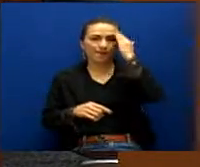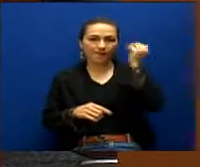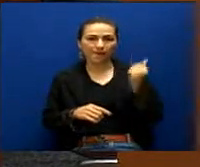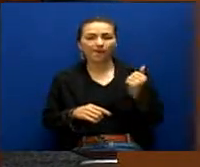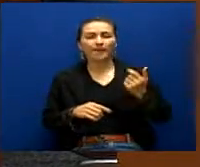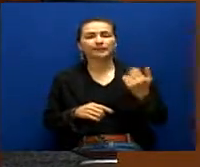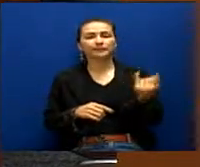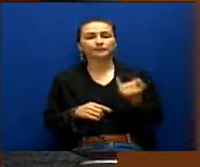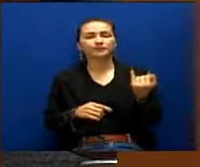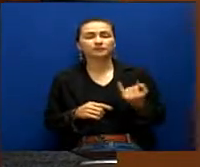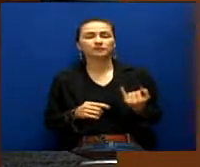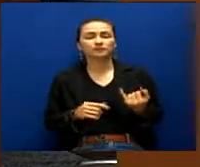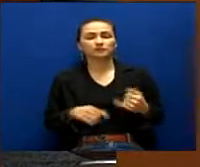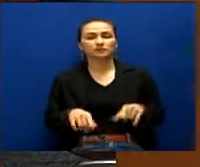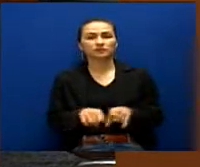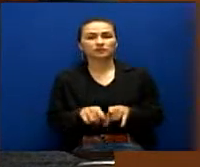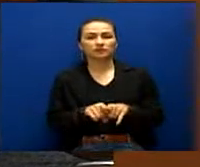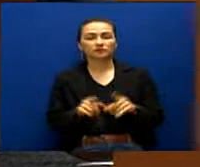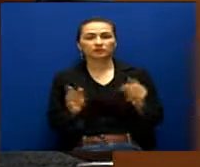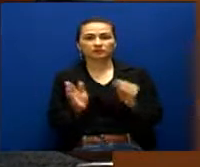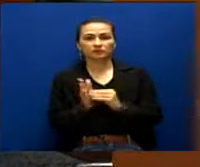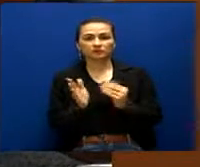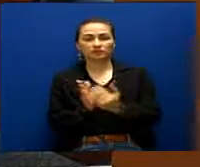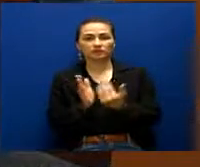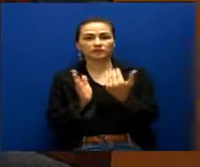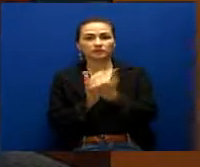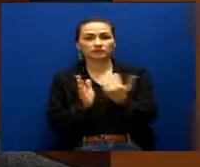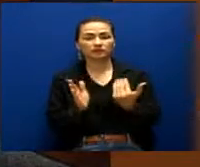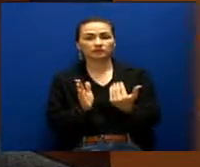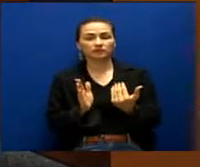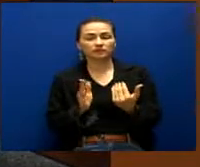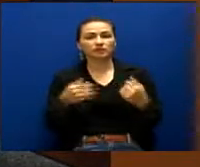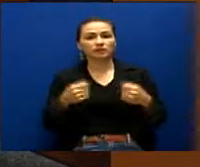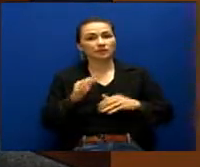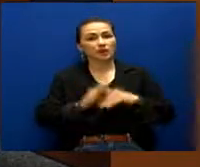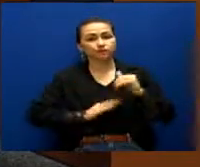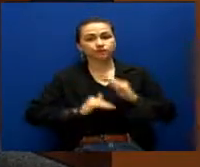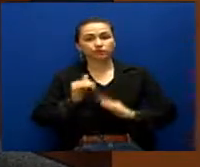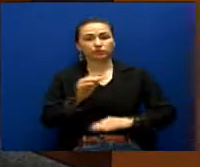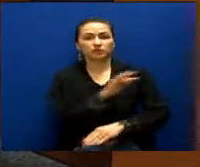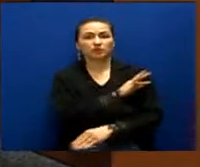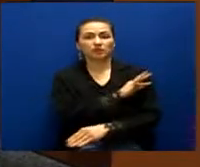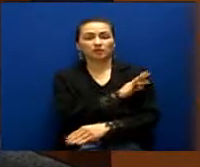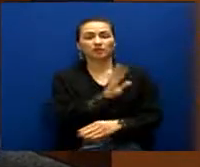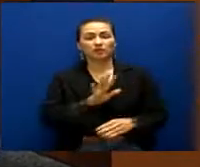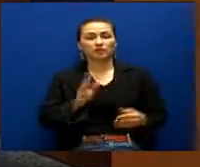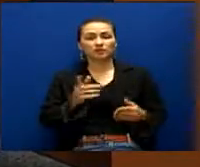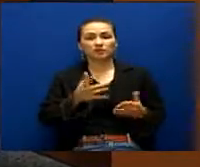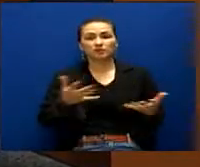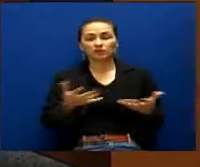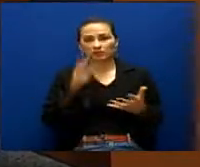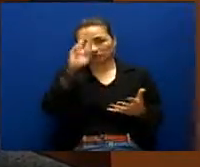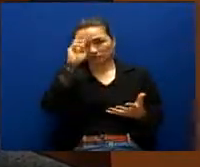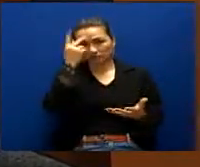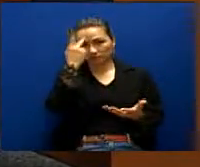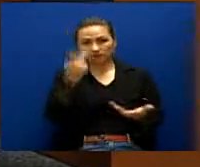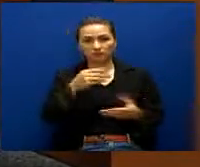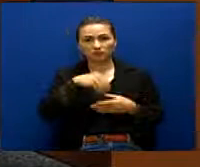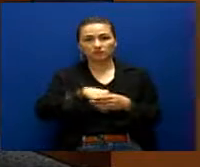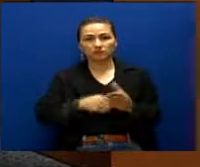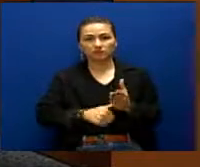emenda tem alguns quesitos técnicos, mas nós estamos aqui declinando e vamos votar sim. Errada a votação.